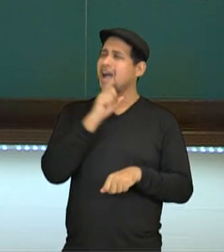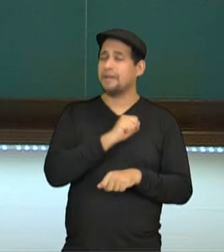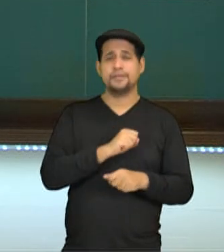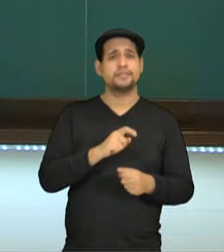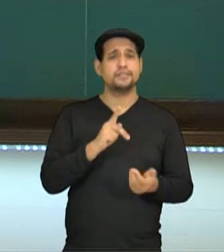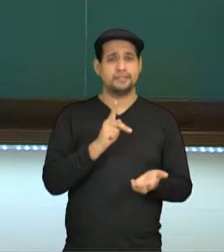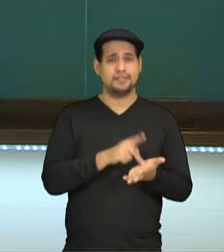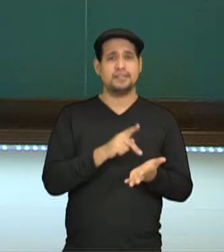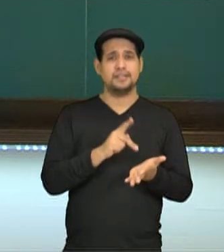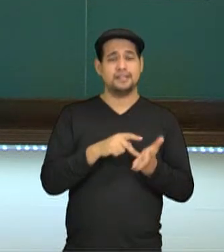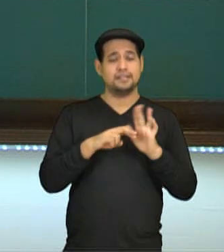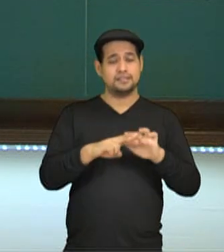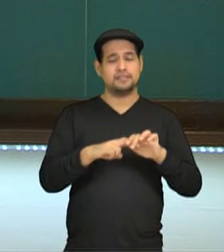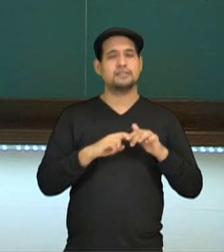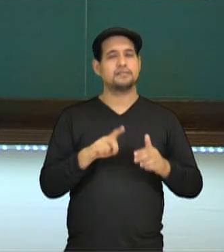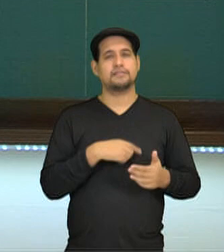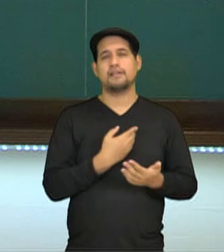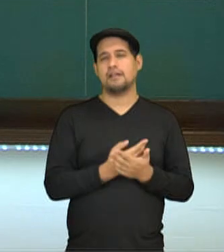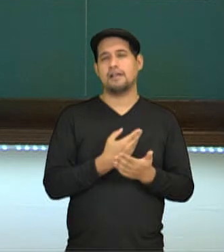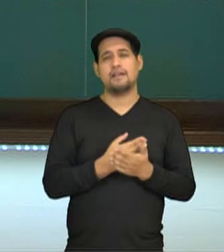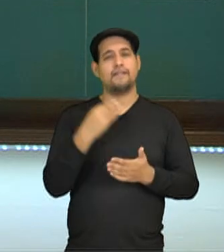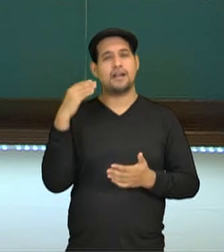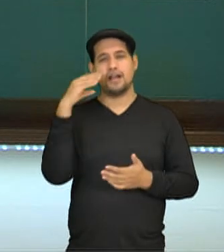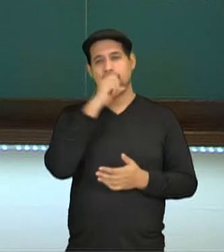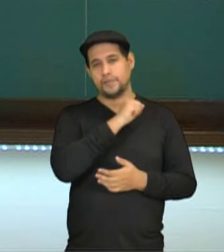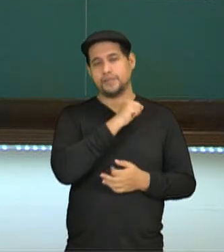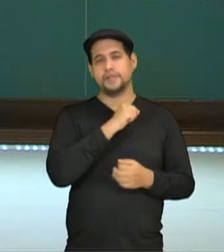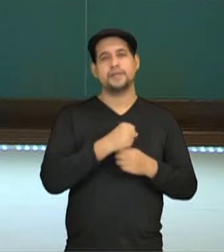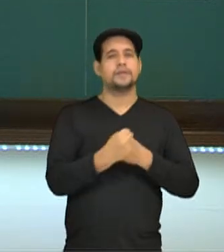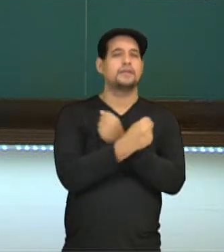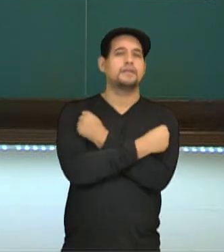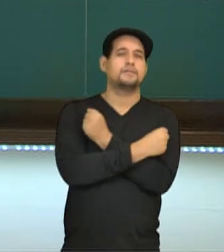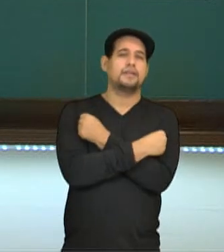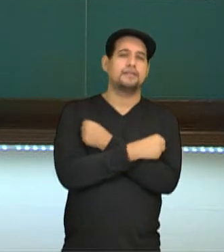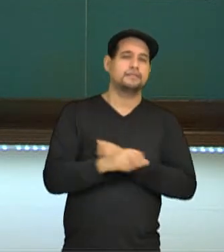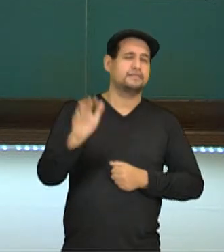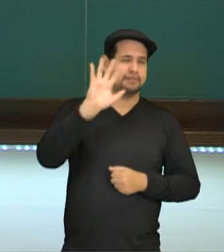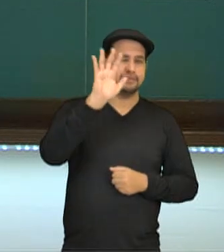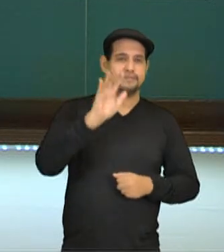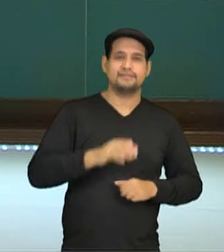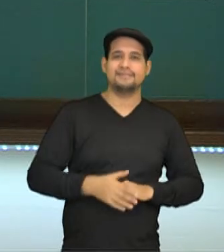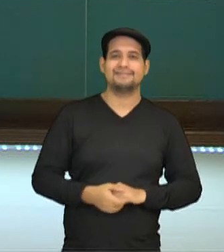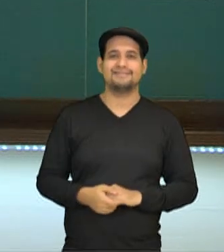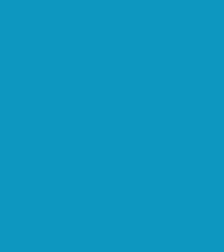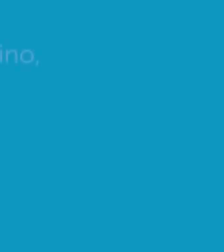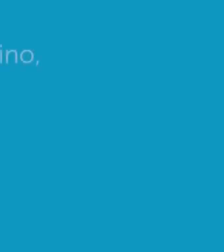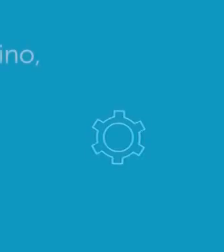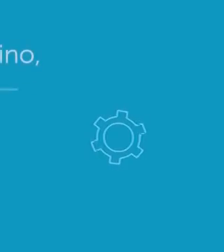Verdade, por isso que as nossas aulas duram tão pouco assim. Um abraço e até a próxima.